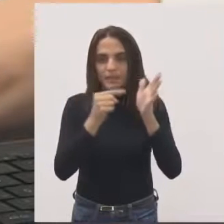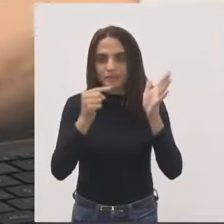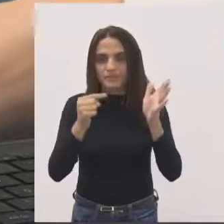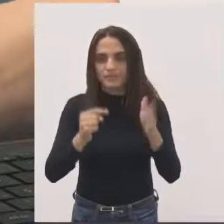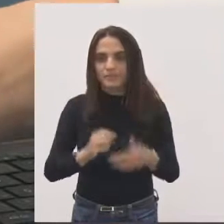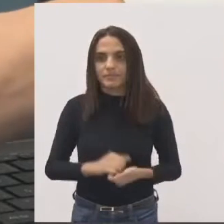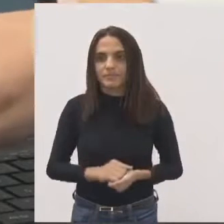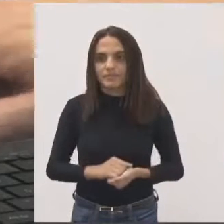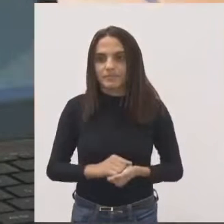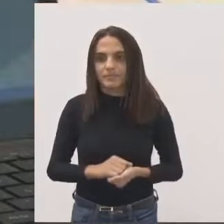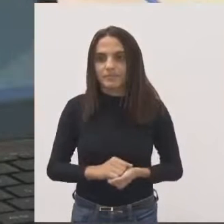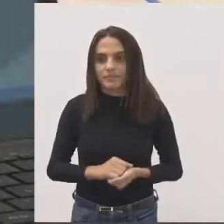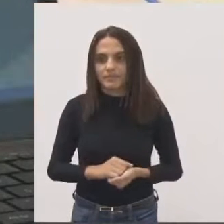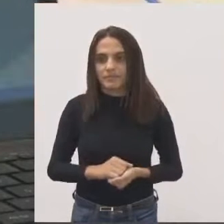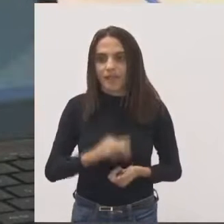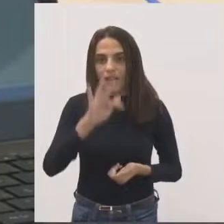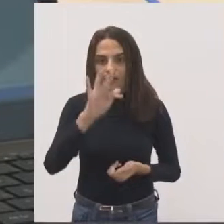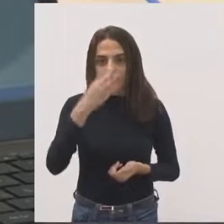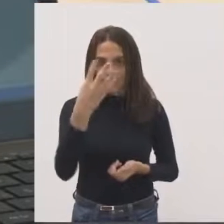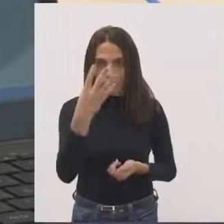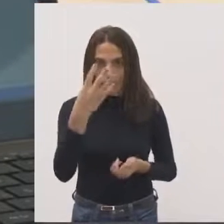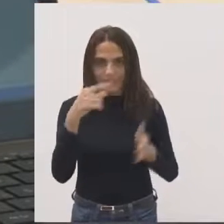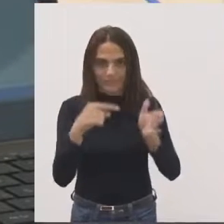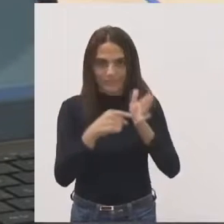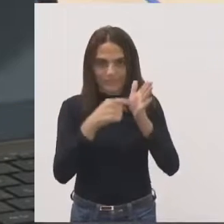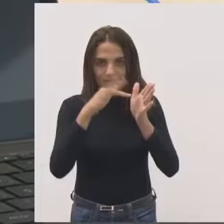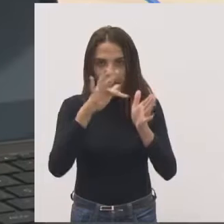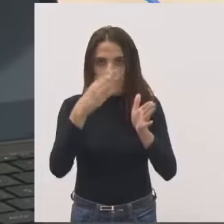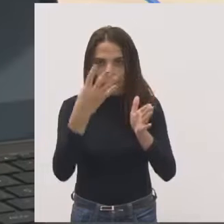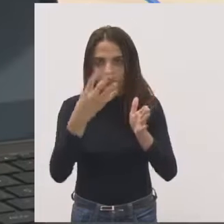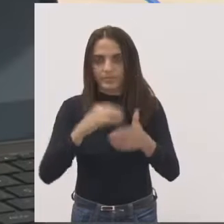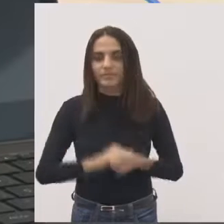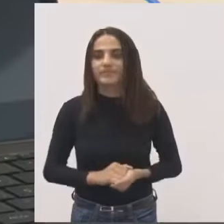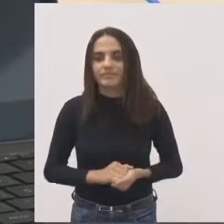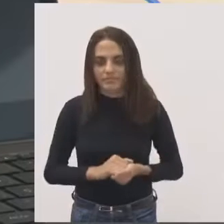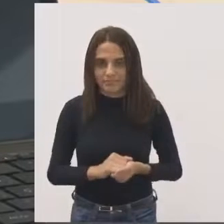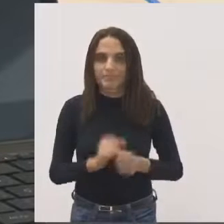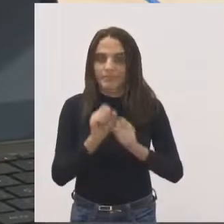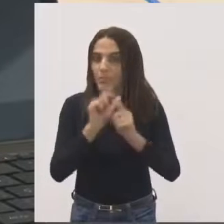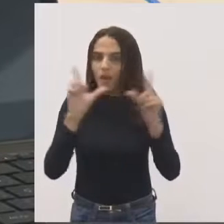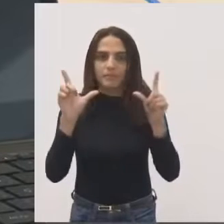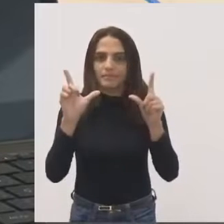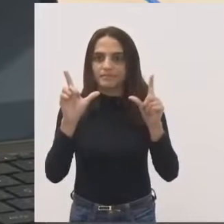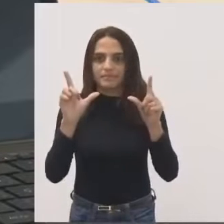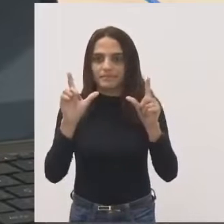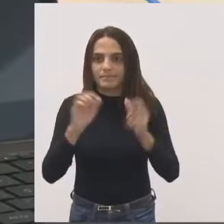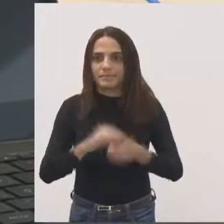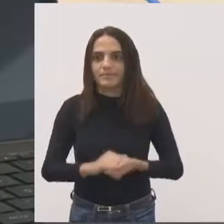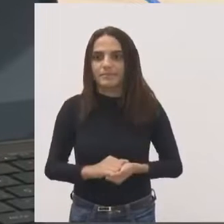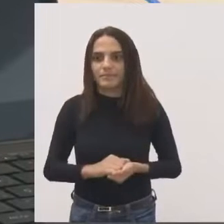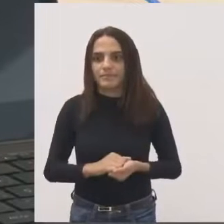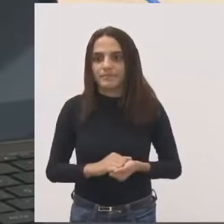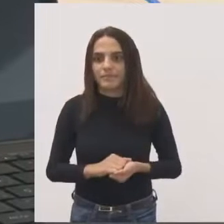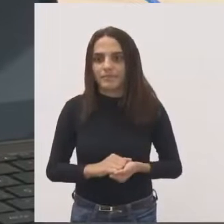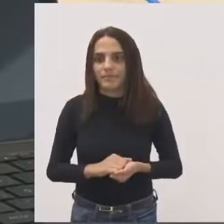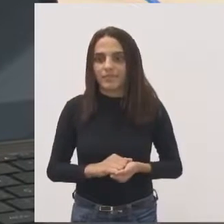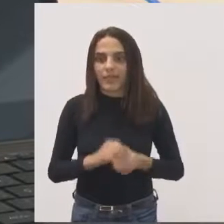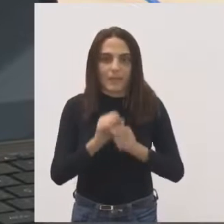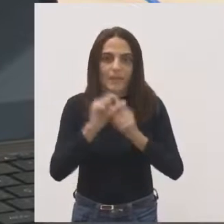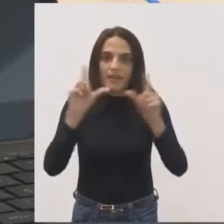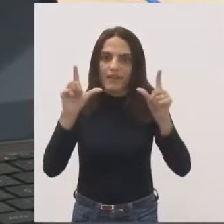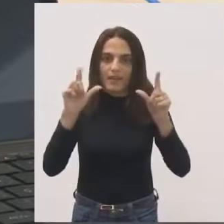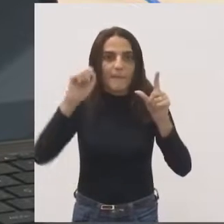aperta F4. Apertou F4, yes. Pronto, o seu computador não vai aparecer mais a